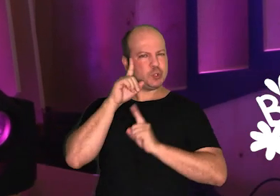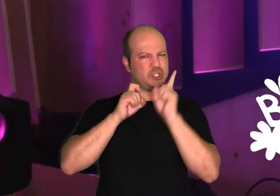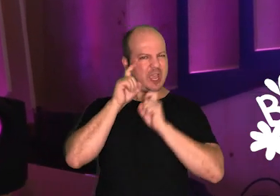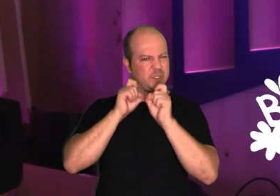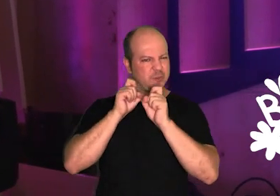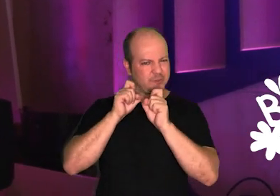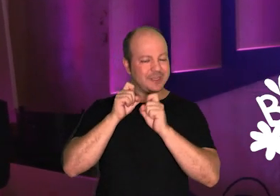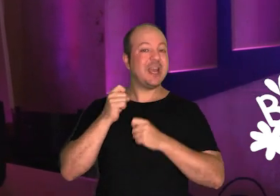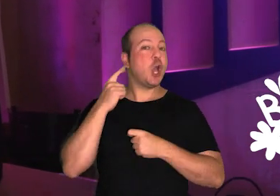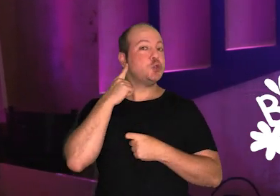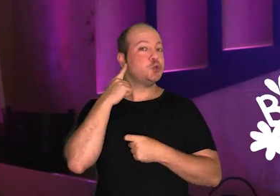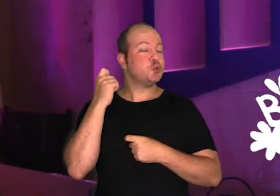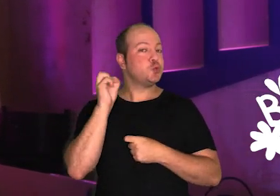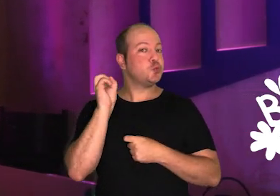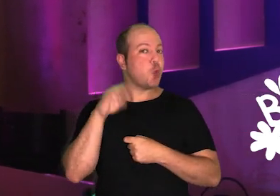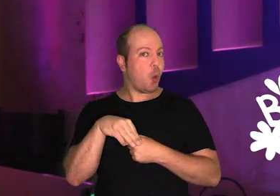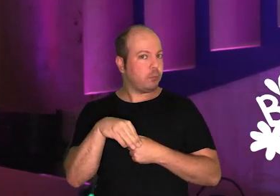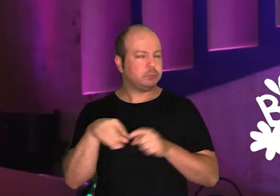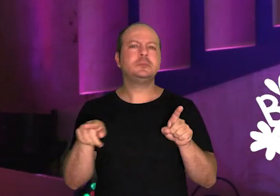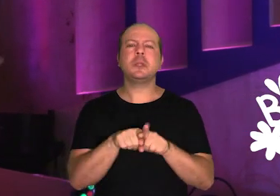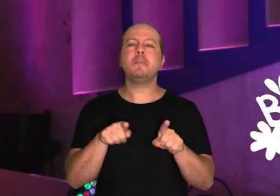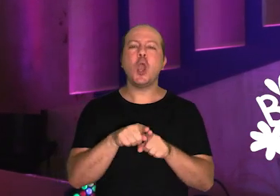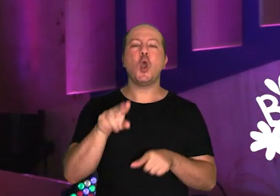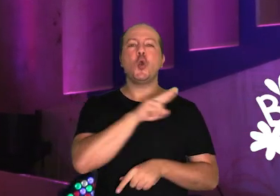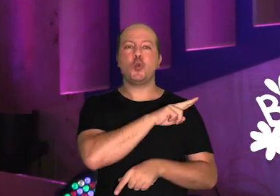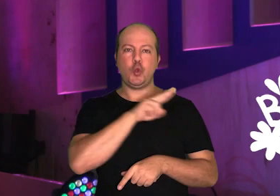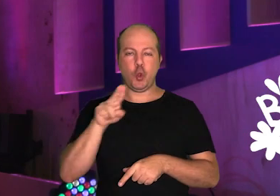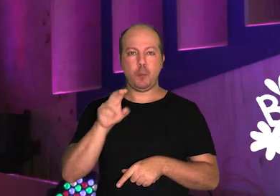e faço sons. Esses sons se chamam